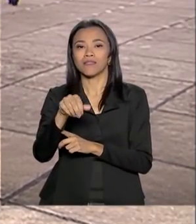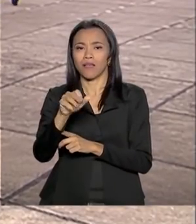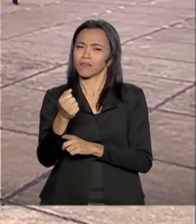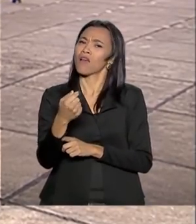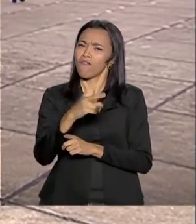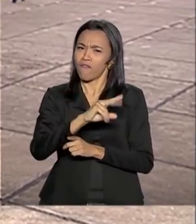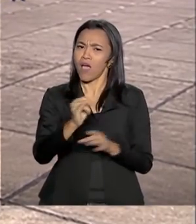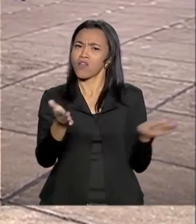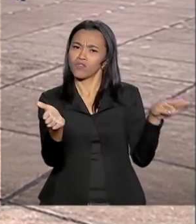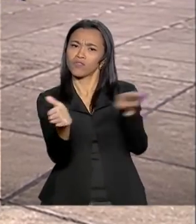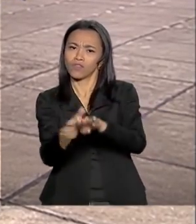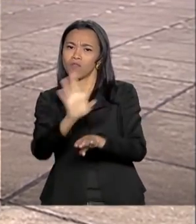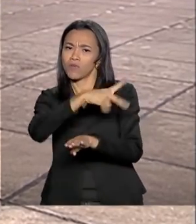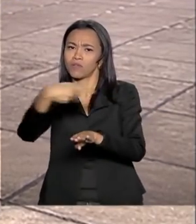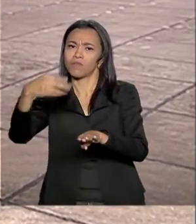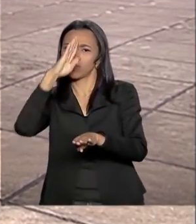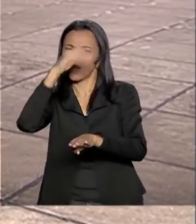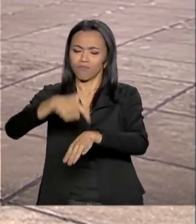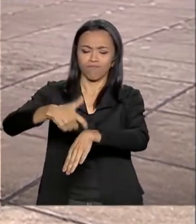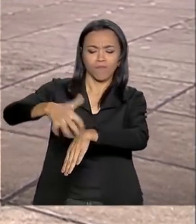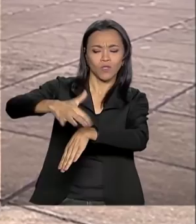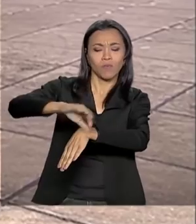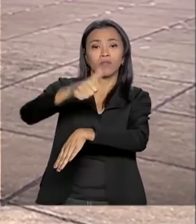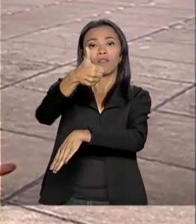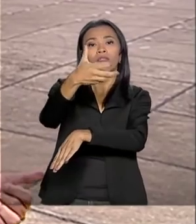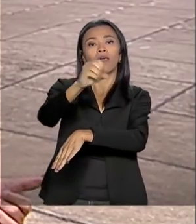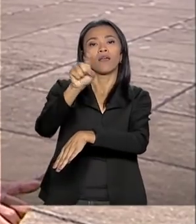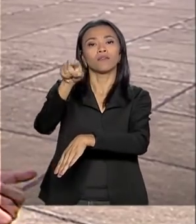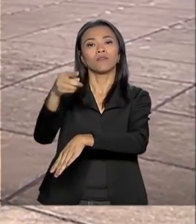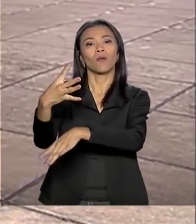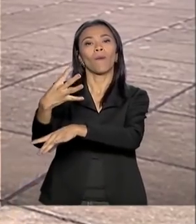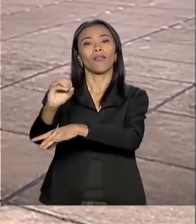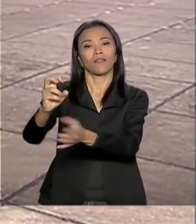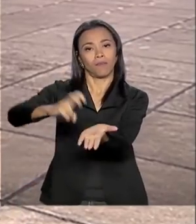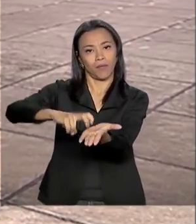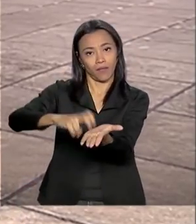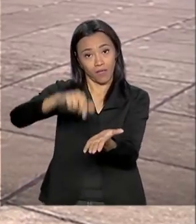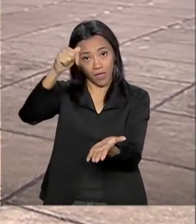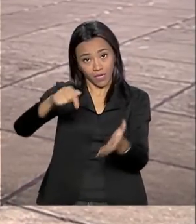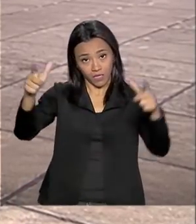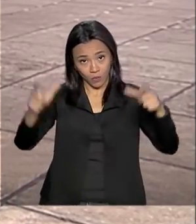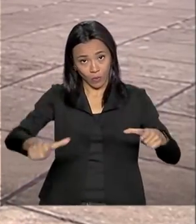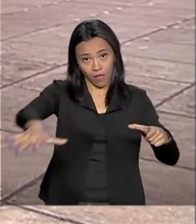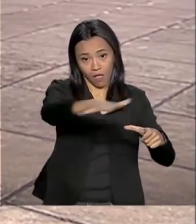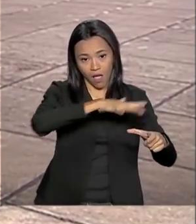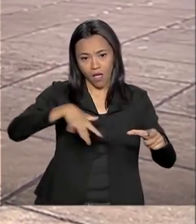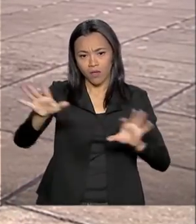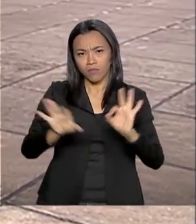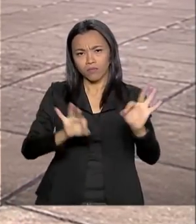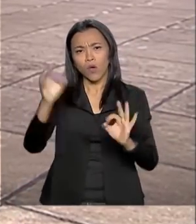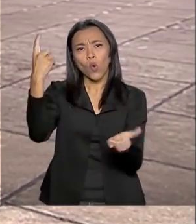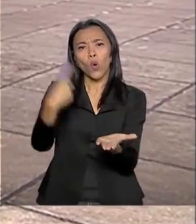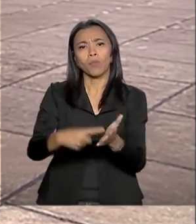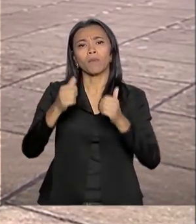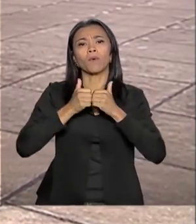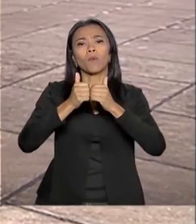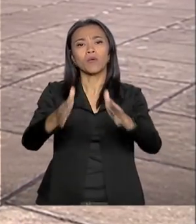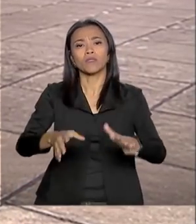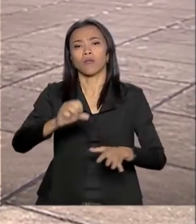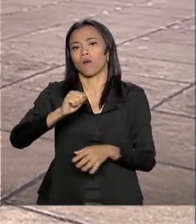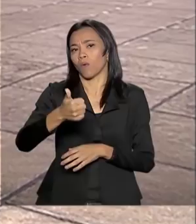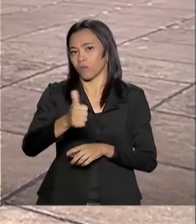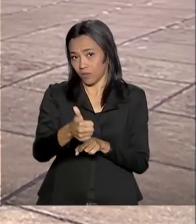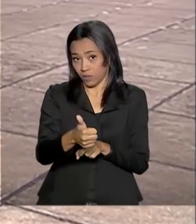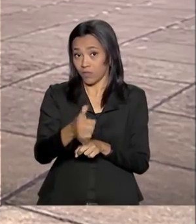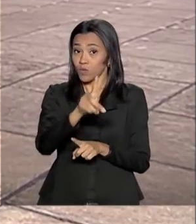ao rio de janeiro por volta das dez e 40 da manhã o evento aqui no aterro do flamengo está marcado para começar às 11 horas